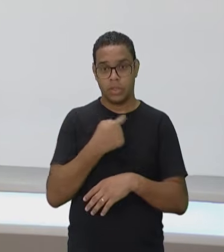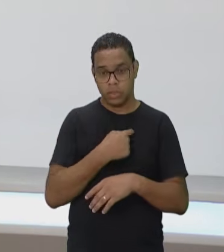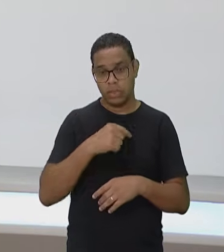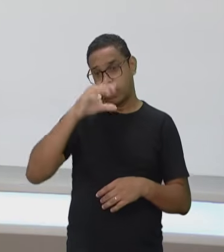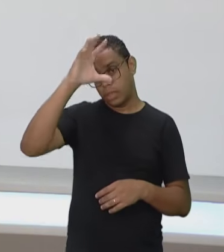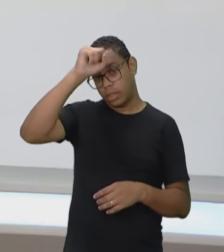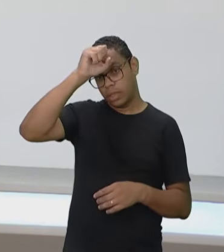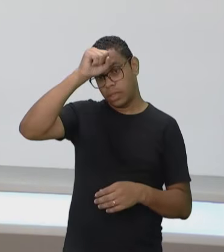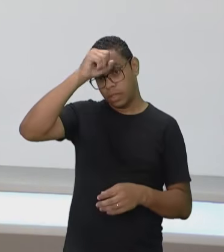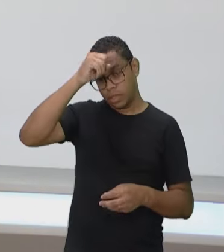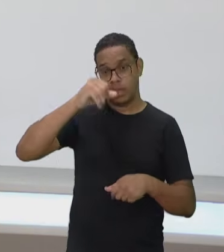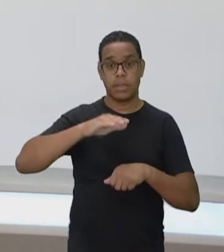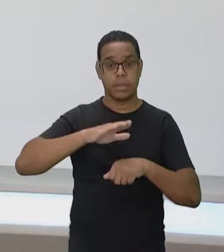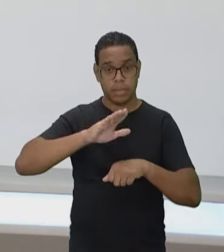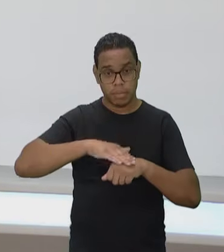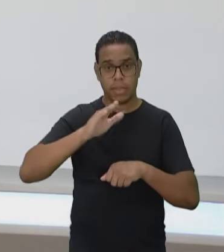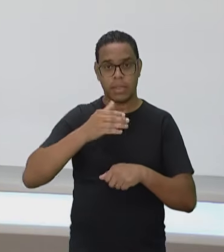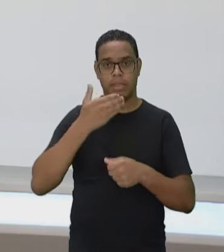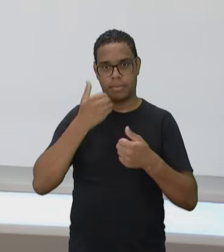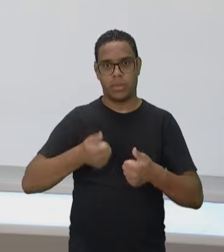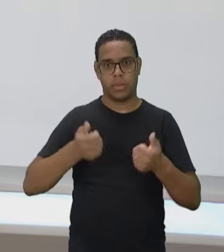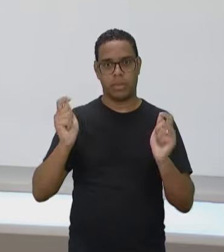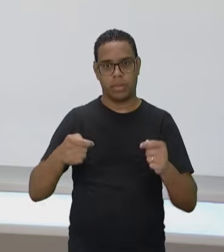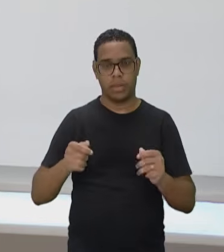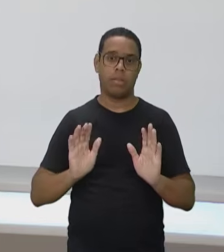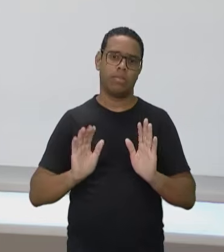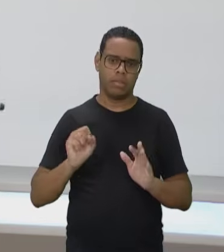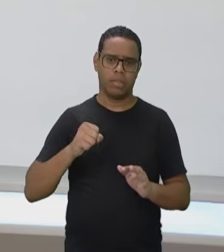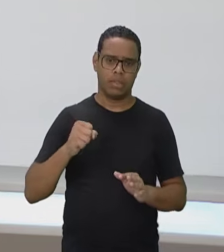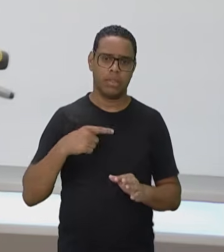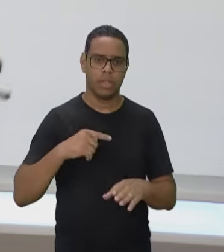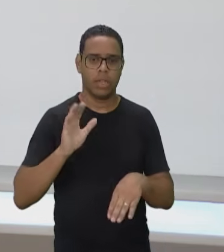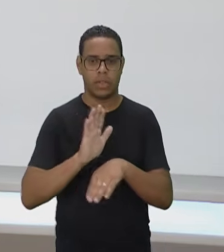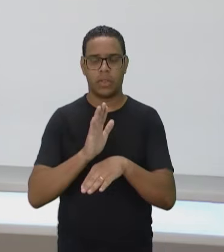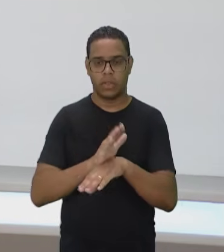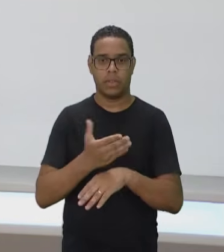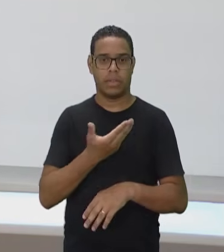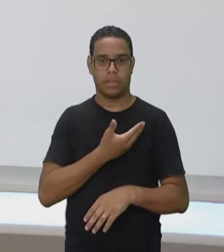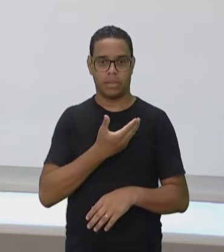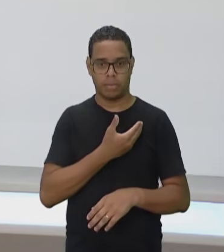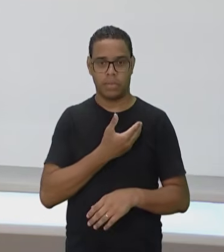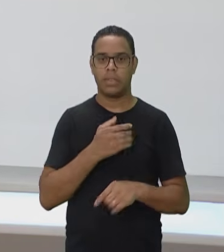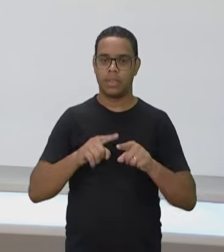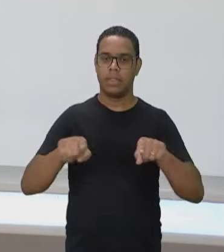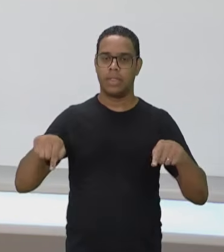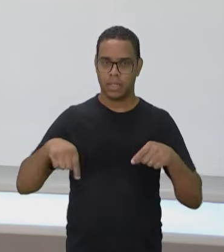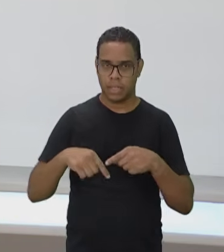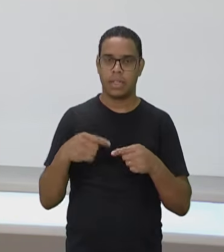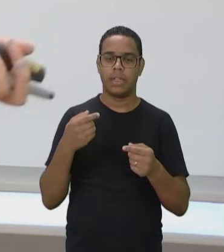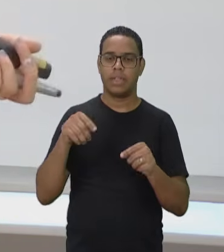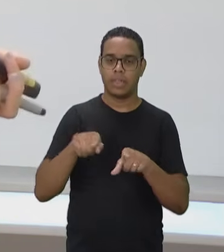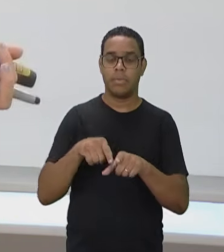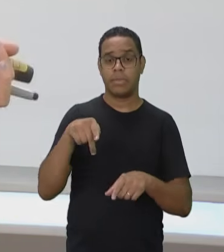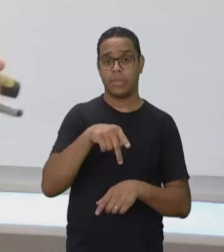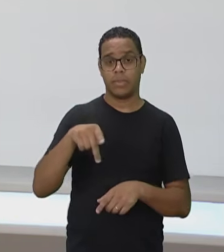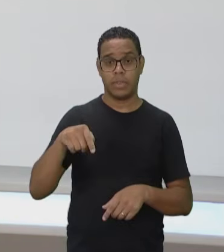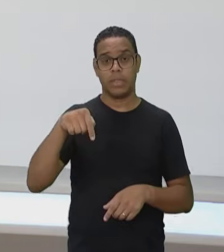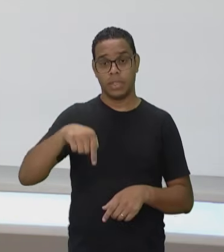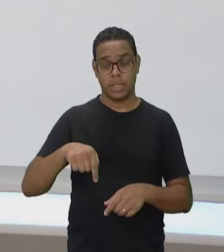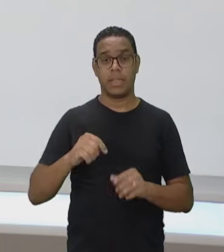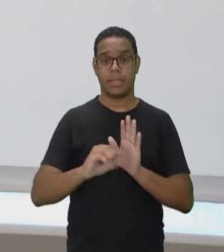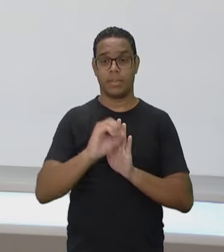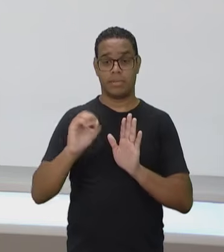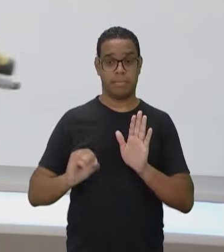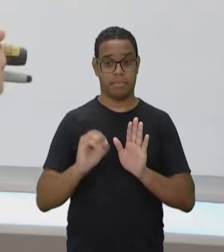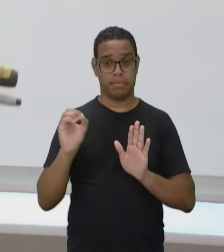a aprender mais e melhor. Claro, com a ajuda dos colegas aí da classe, da sua professora e daqui do Centro